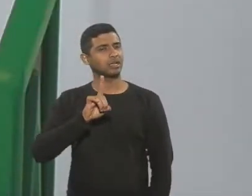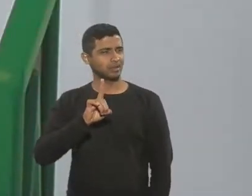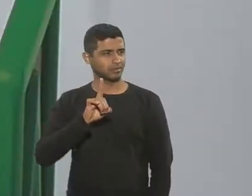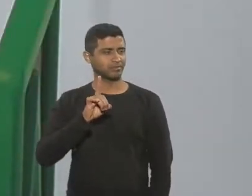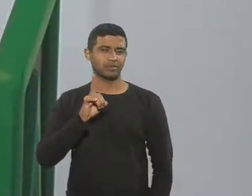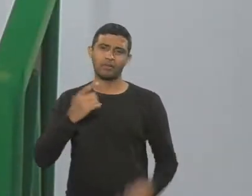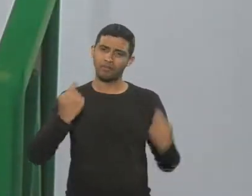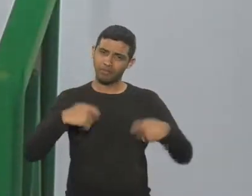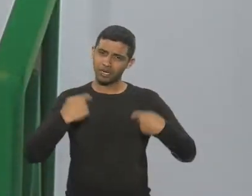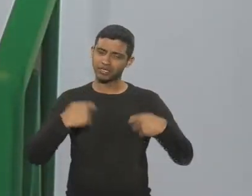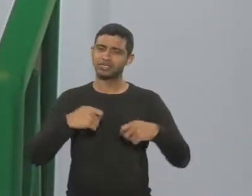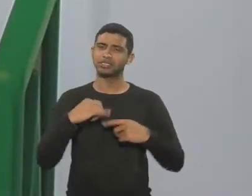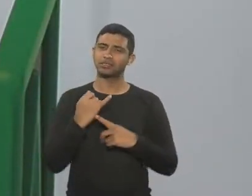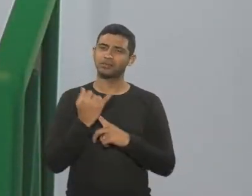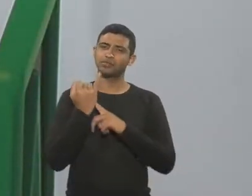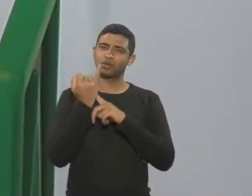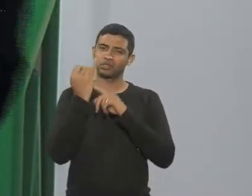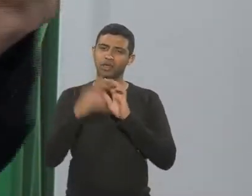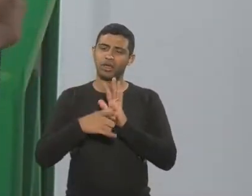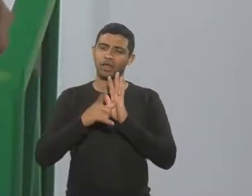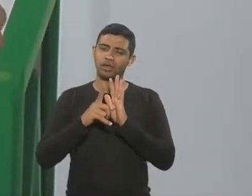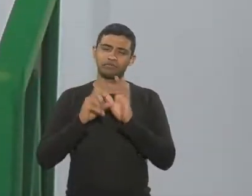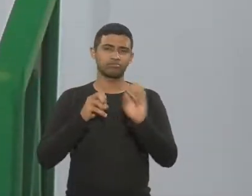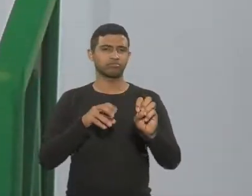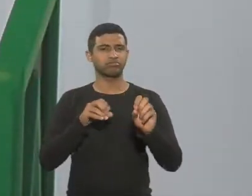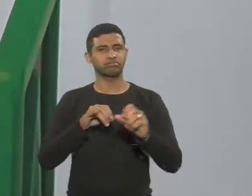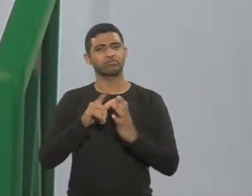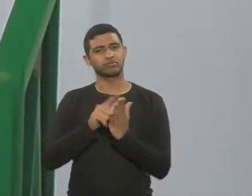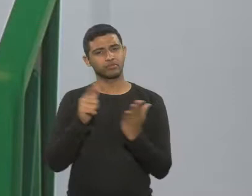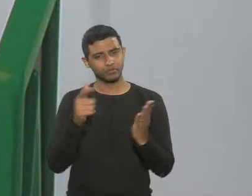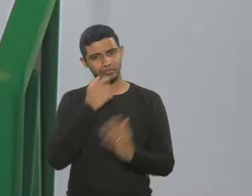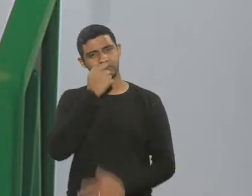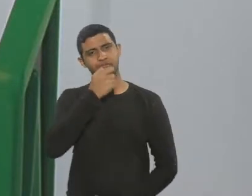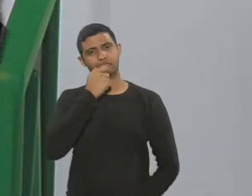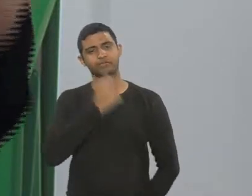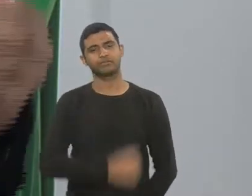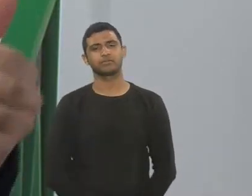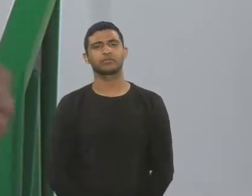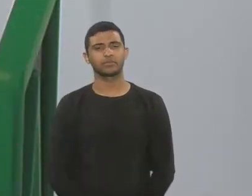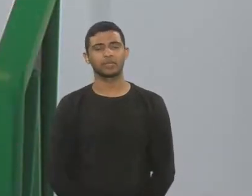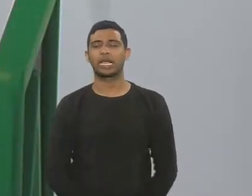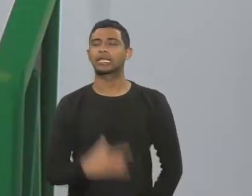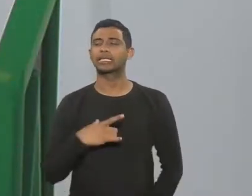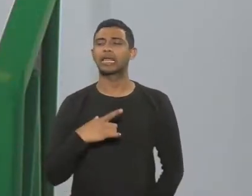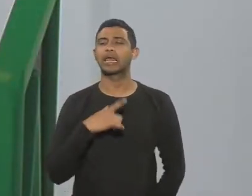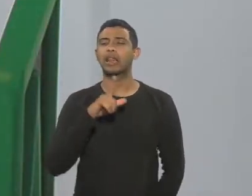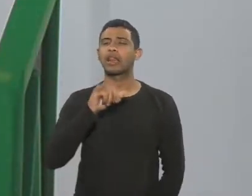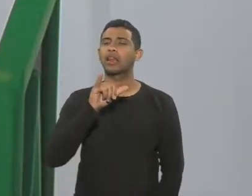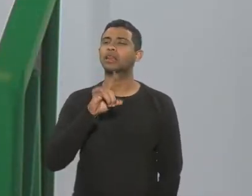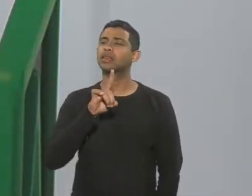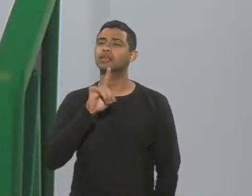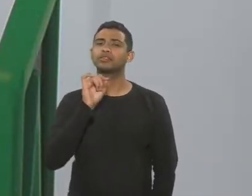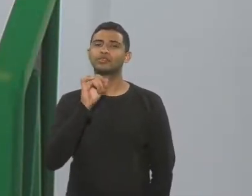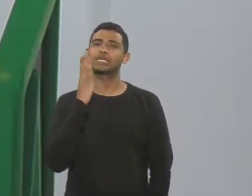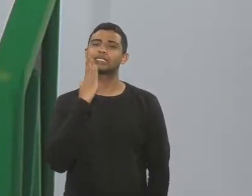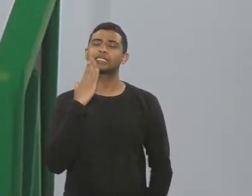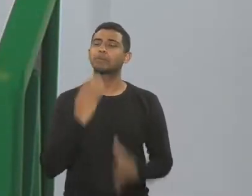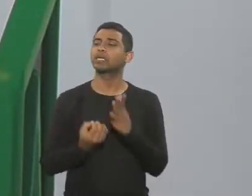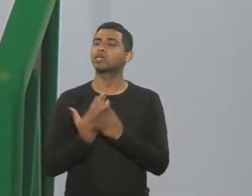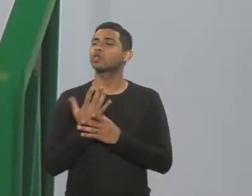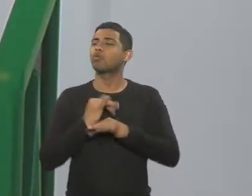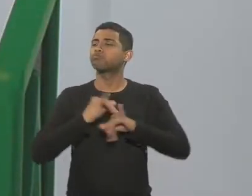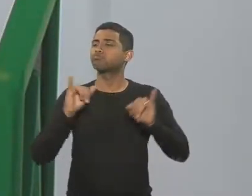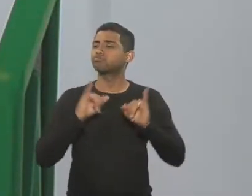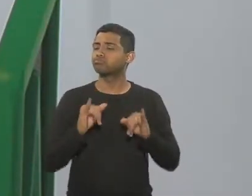alfabetização, o termo que o Leonel usou, uma alfabetização jornalística, porque assim, se você percebe que é um lead, né? Qual é a função de uma